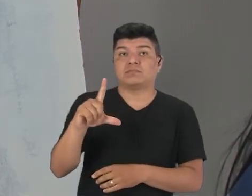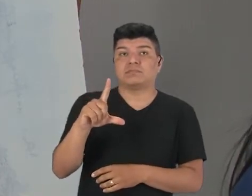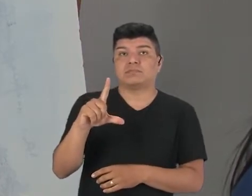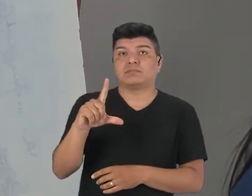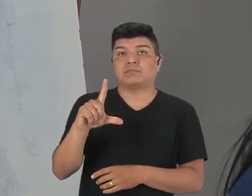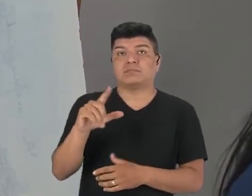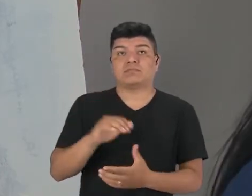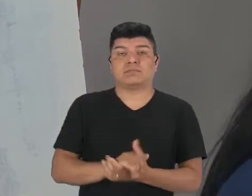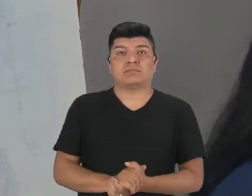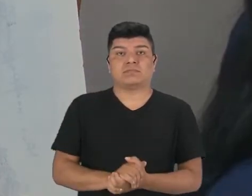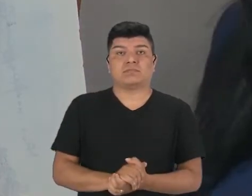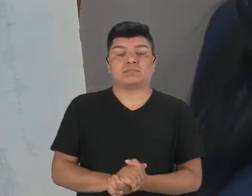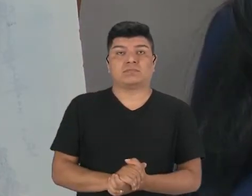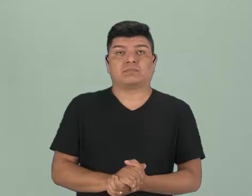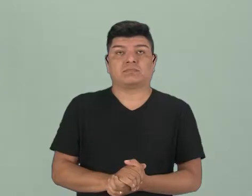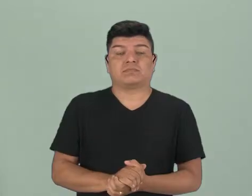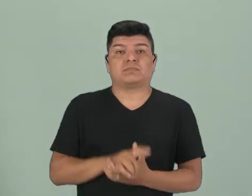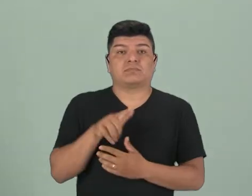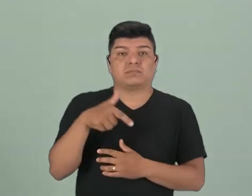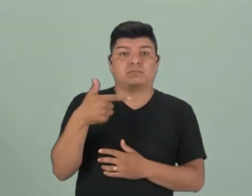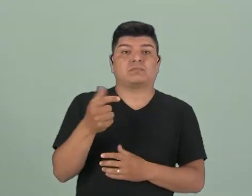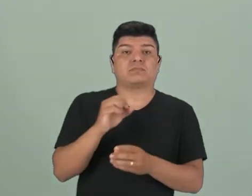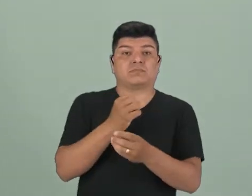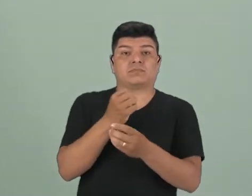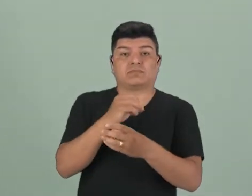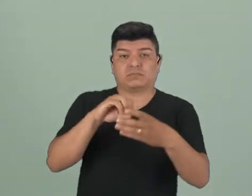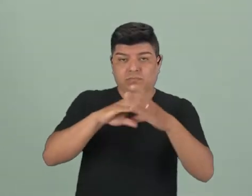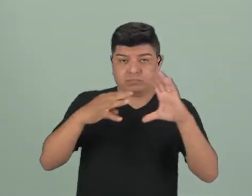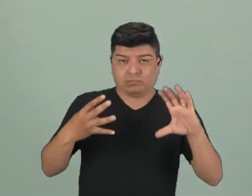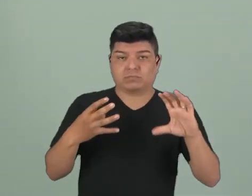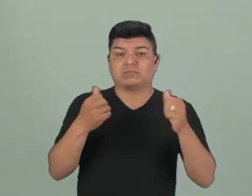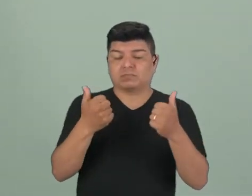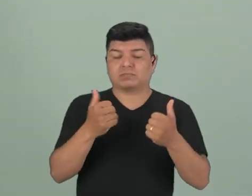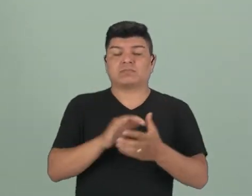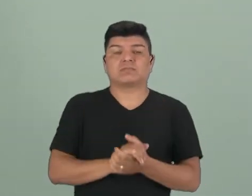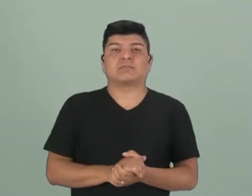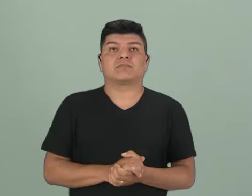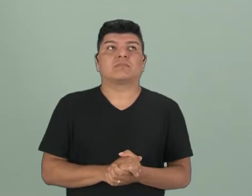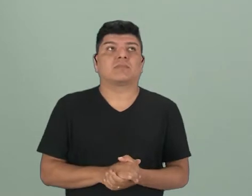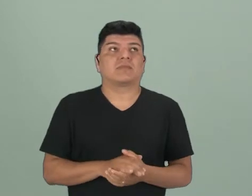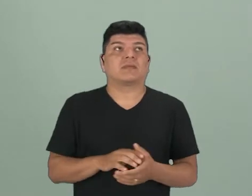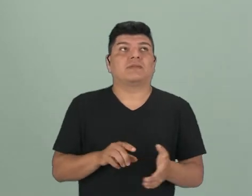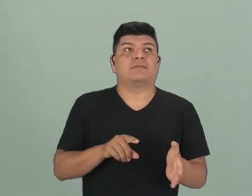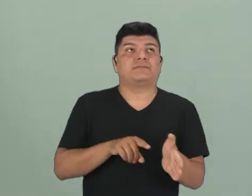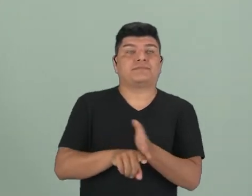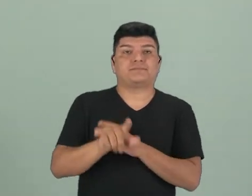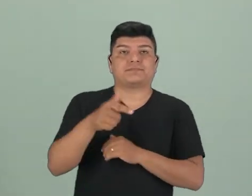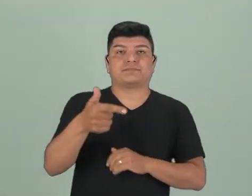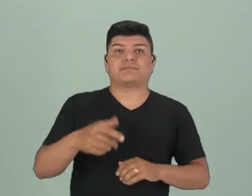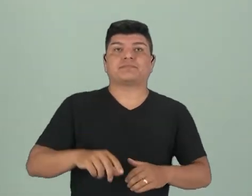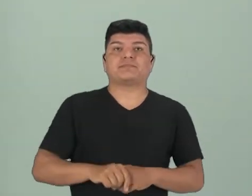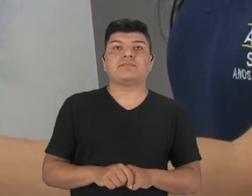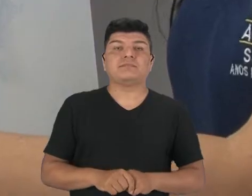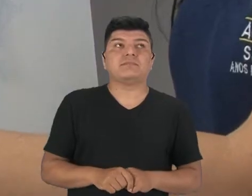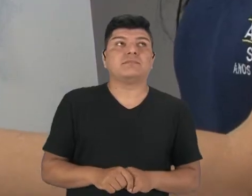mas considerando outras características, tá bom? Vamos para a próxima questão.